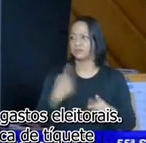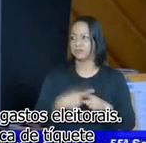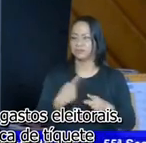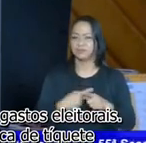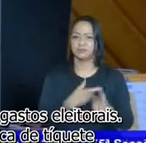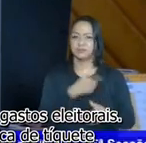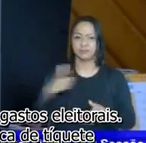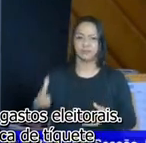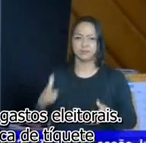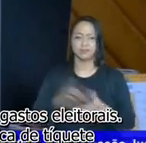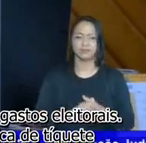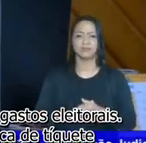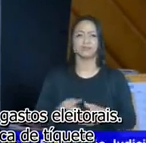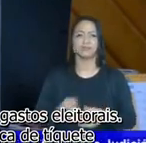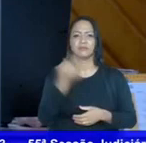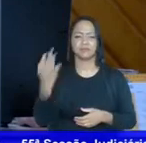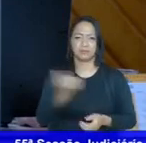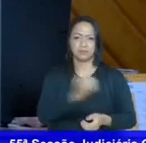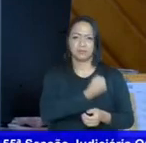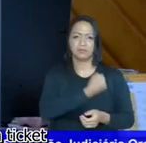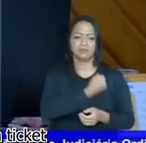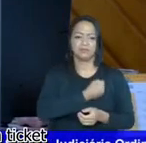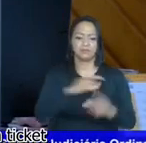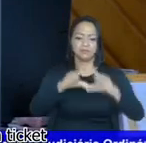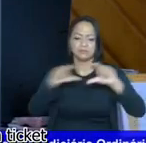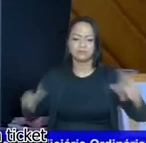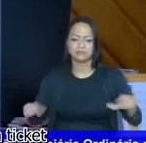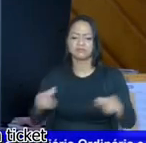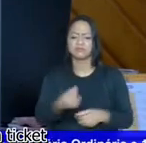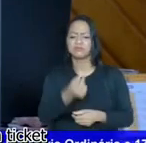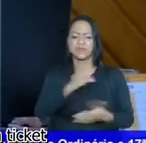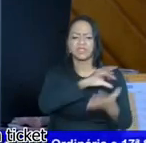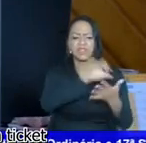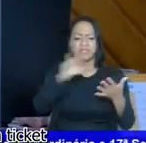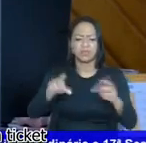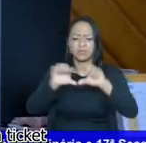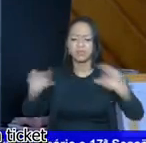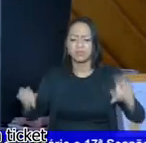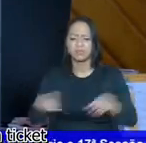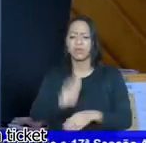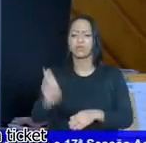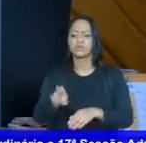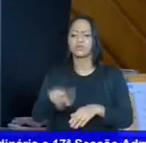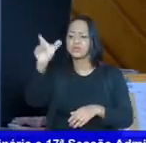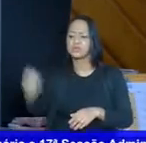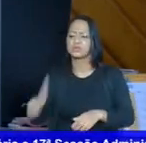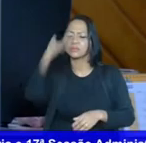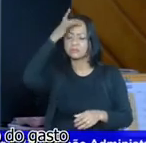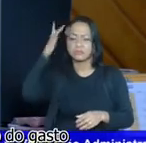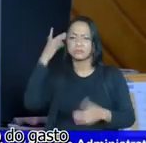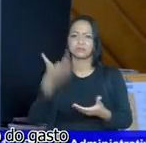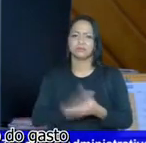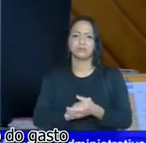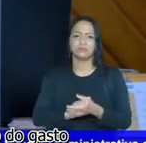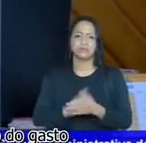sequer constam nos autos a quantidade numérica de tickets utilizados, o valor de cada ticket e quem utilizou cada ticket.